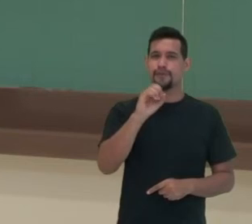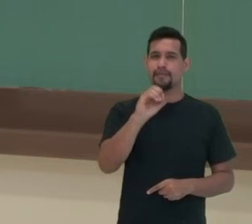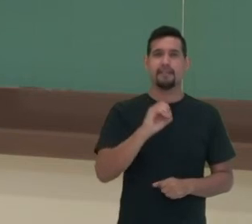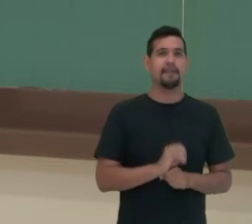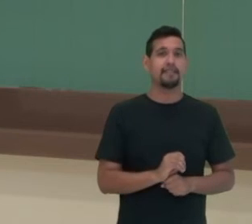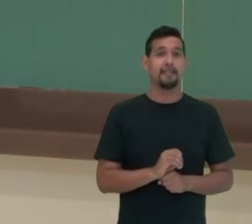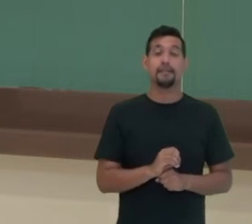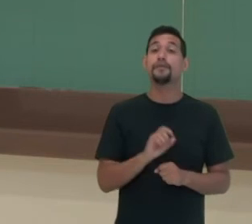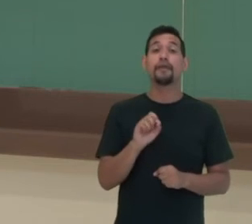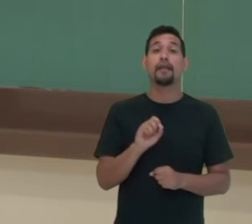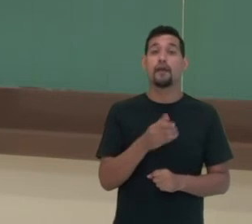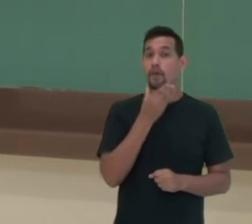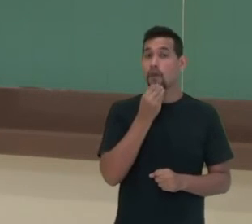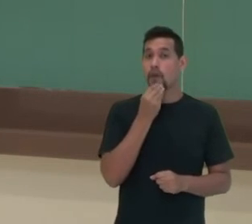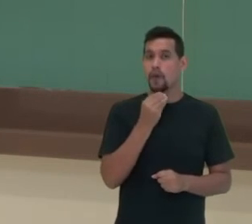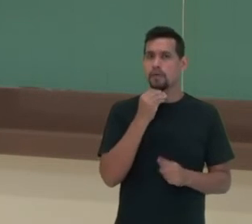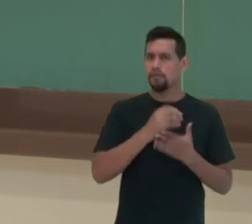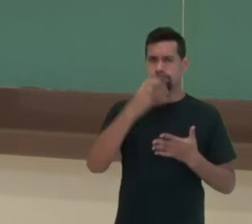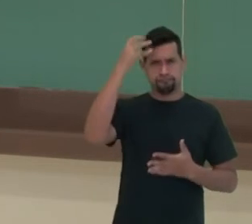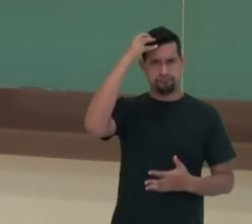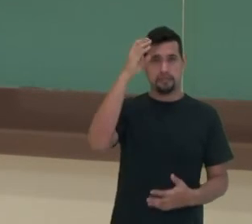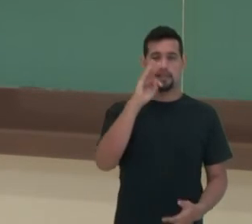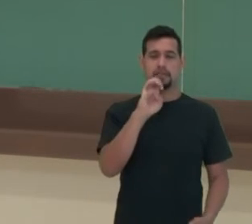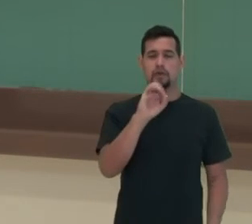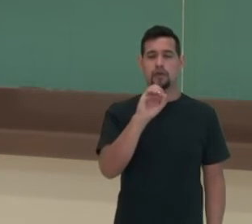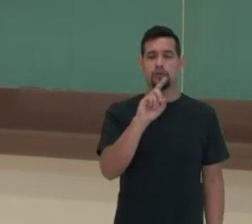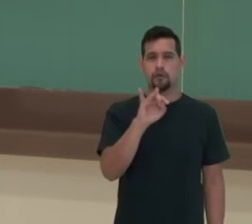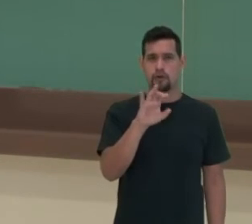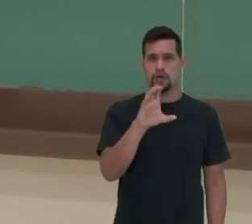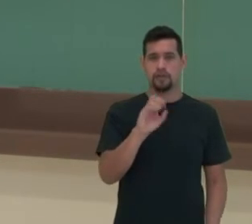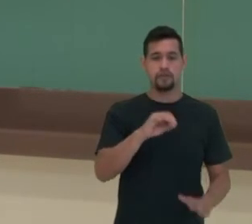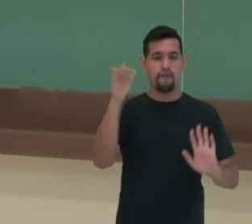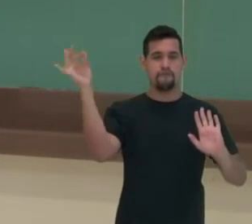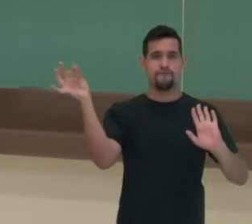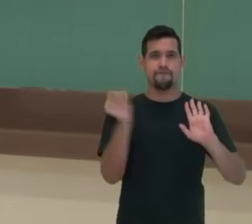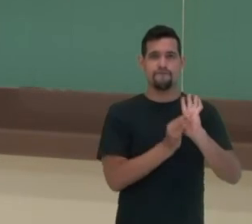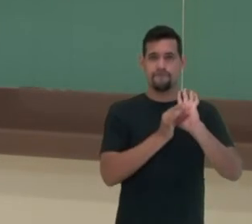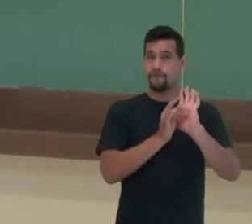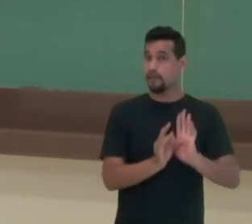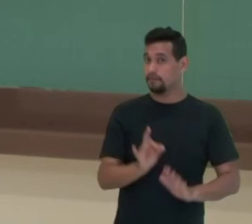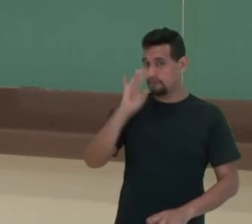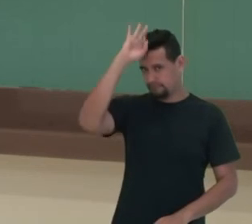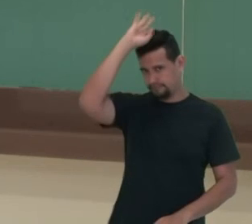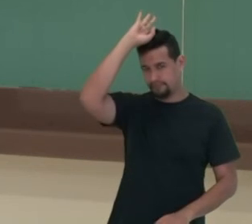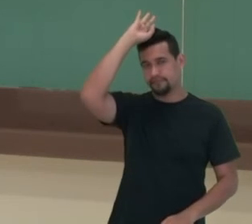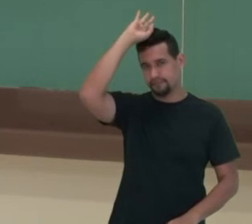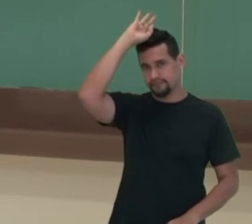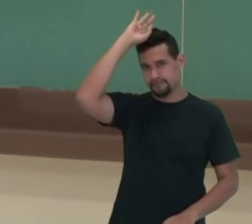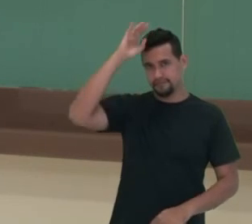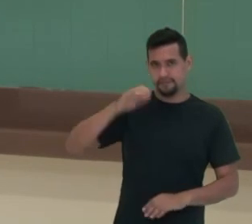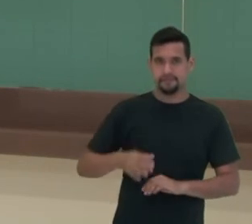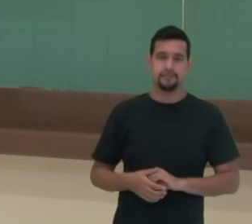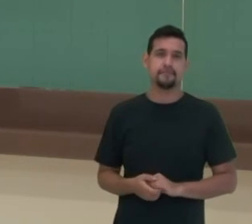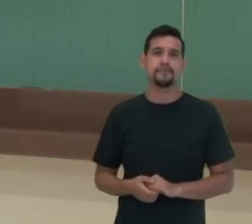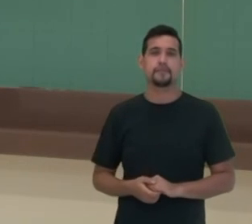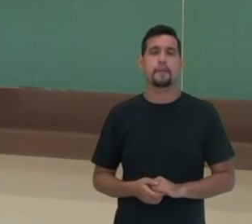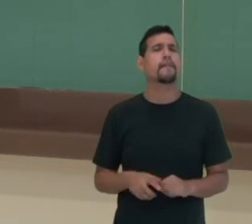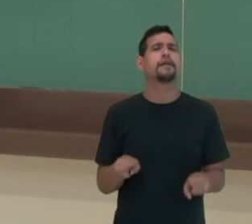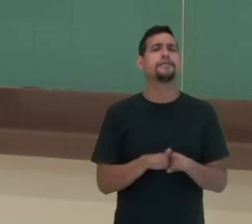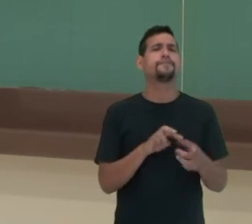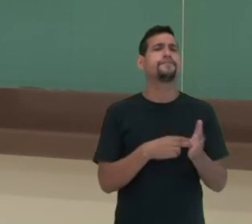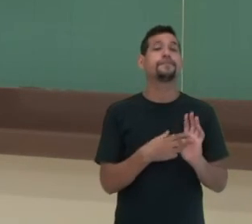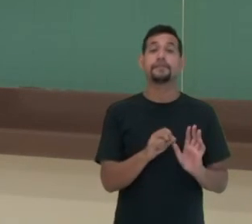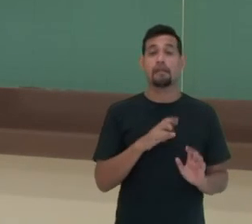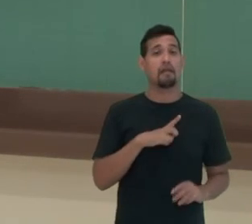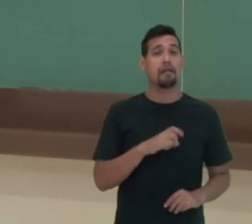380, o imperador Teodósio tornou o cristianismo a religião oficial do Império Romano, inclusive. Não é mesmo? E isso é um